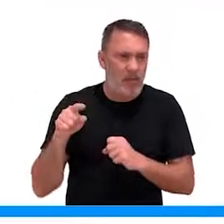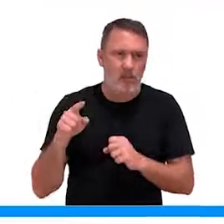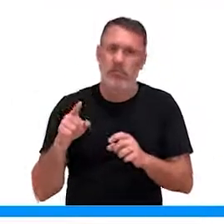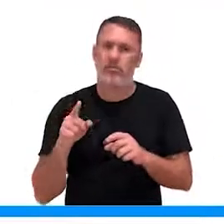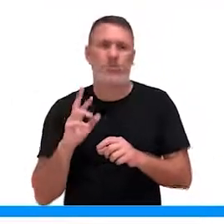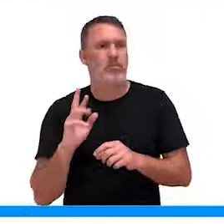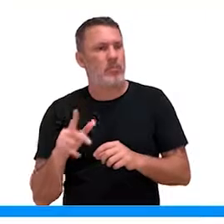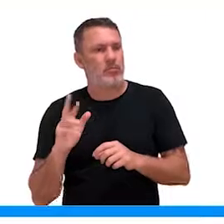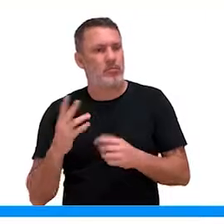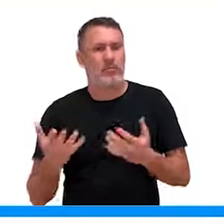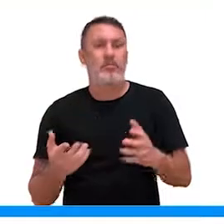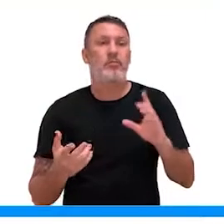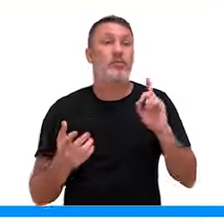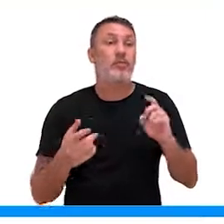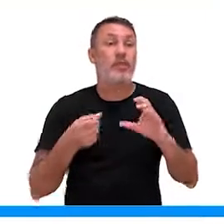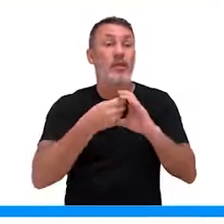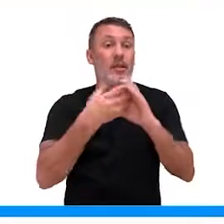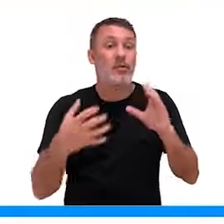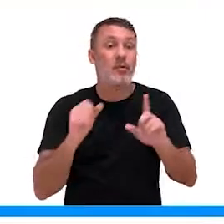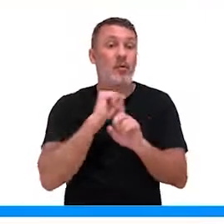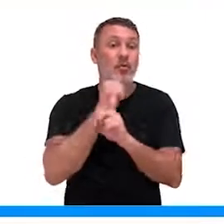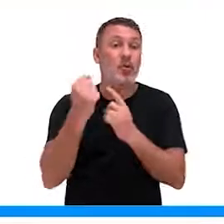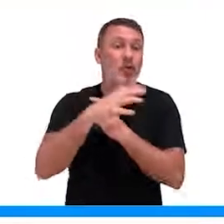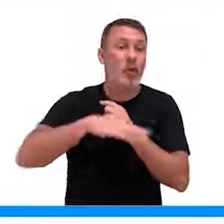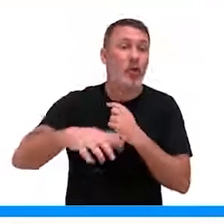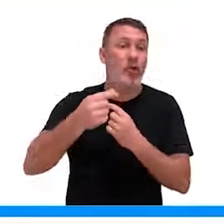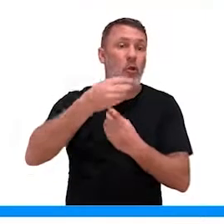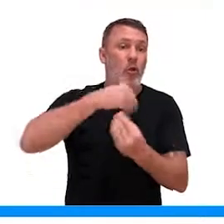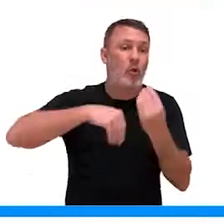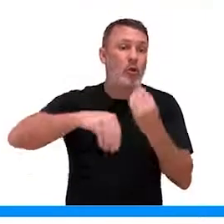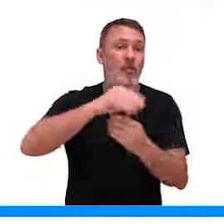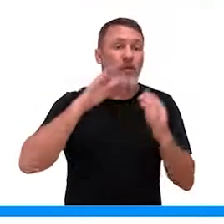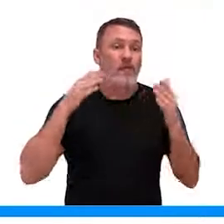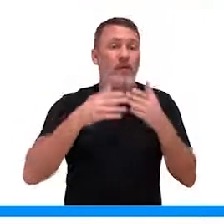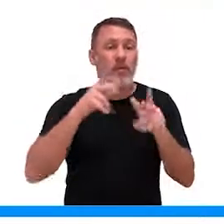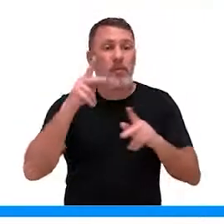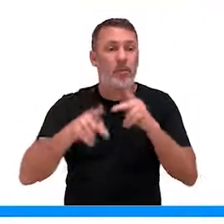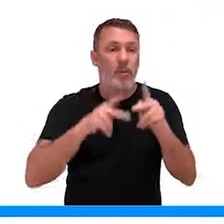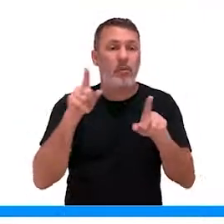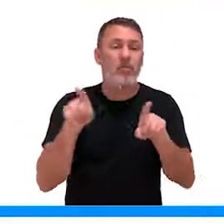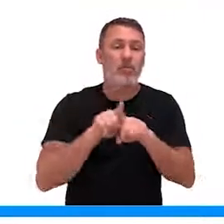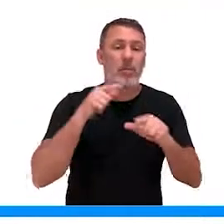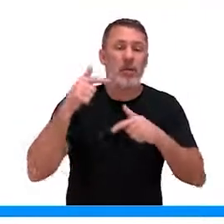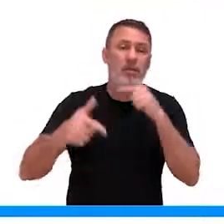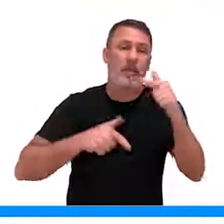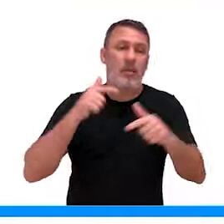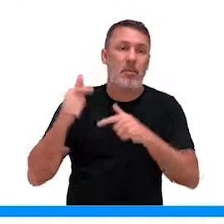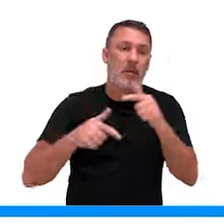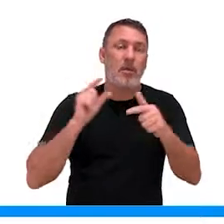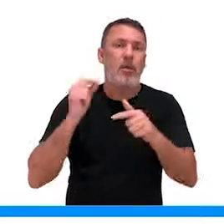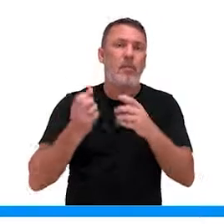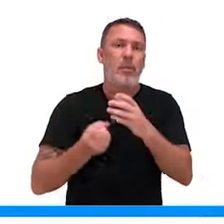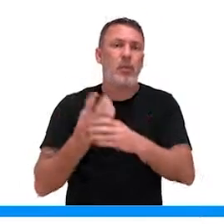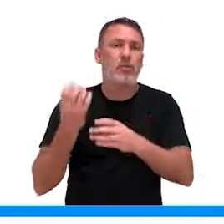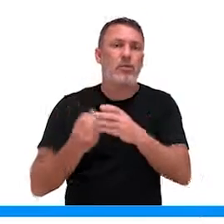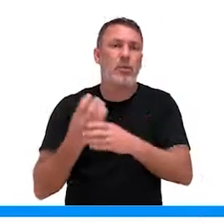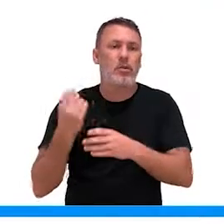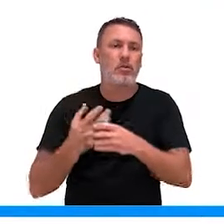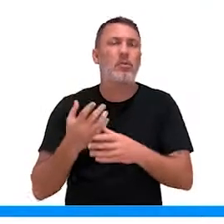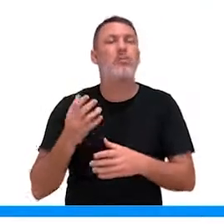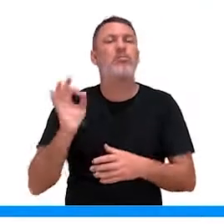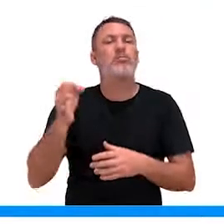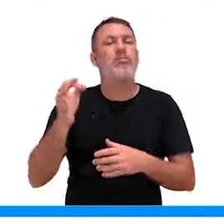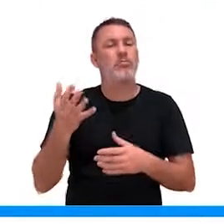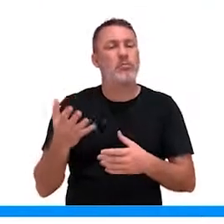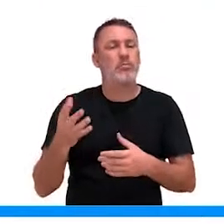Também não. D. As características socioeconômicas relativas à população e às atividades produtivas.